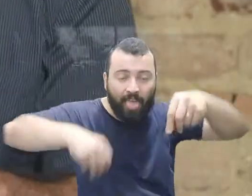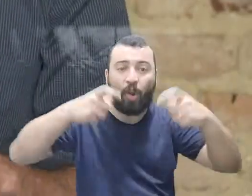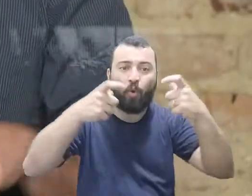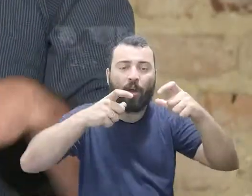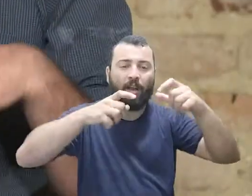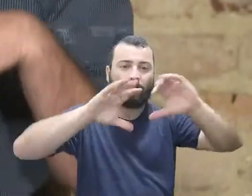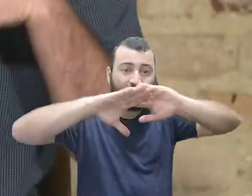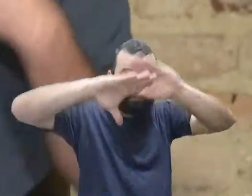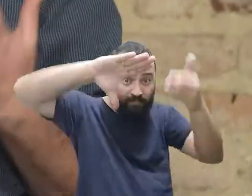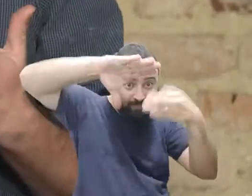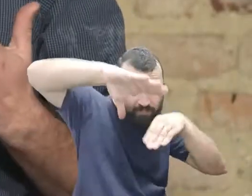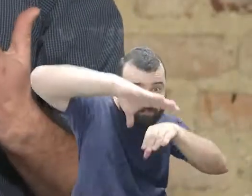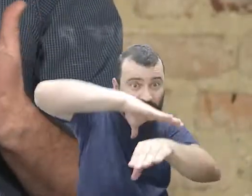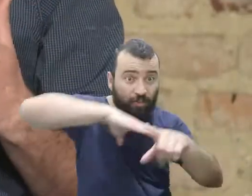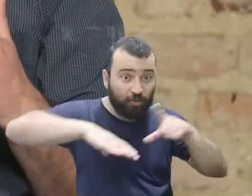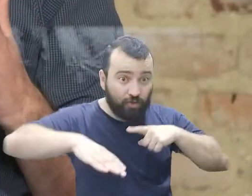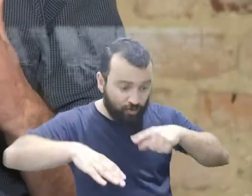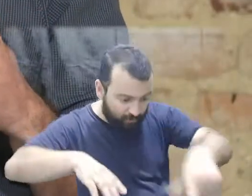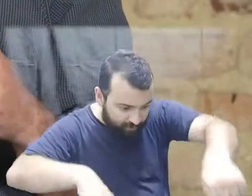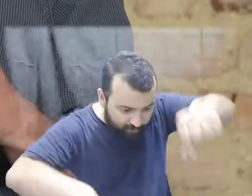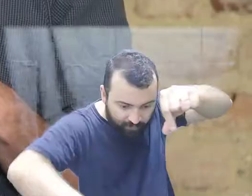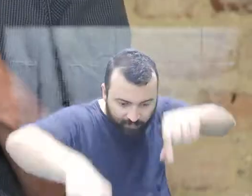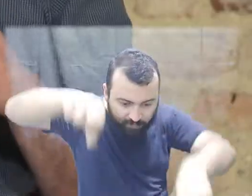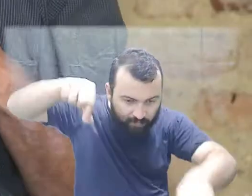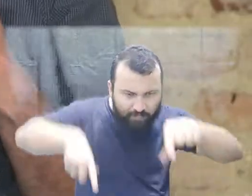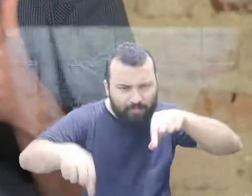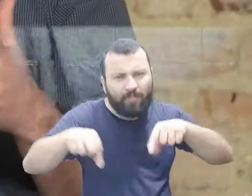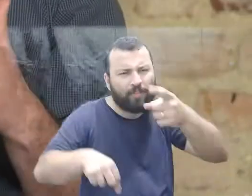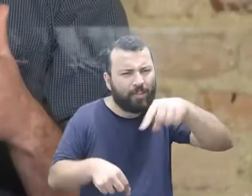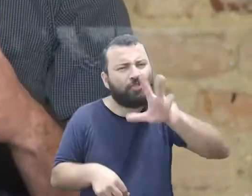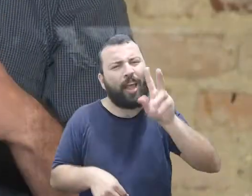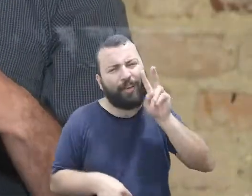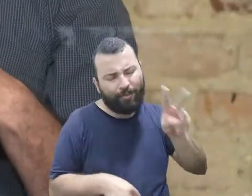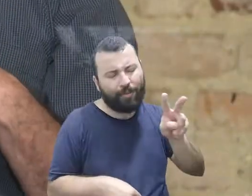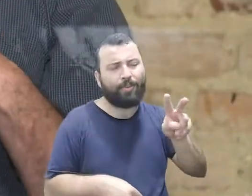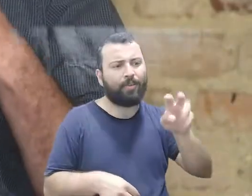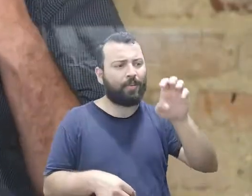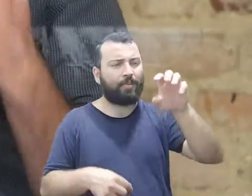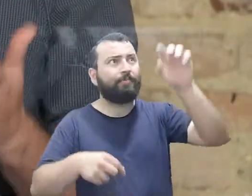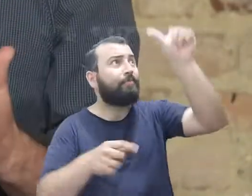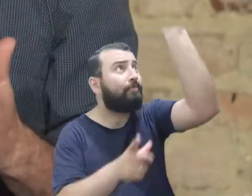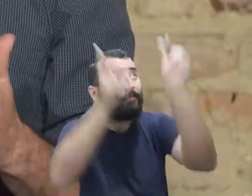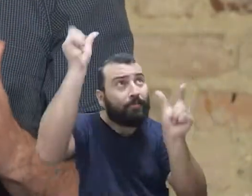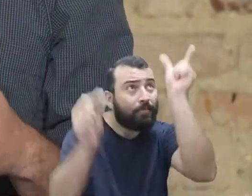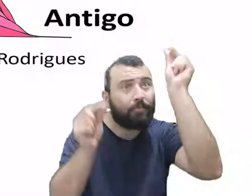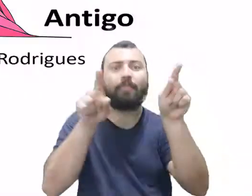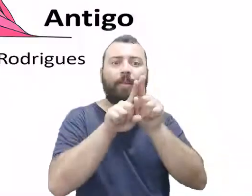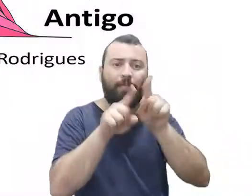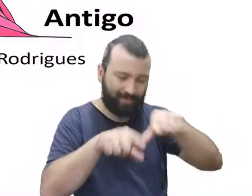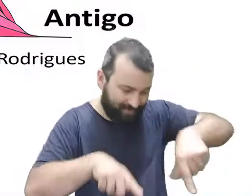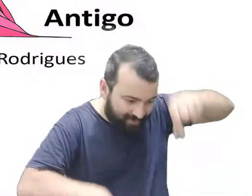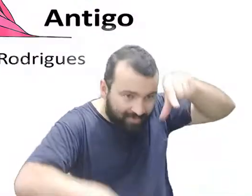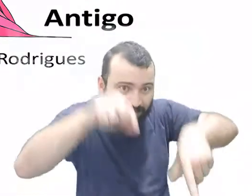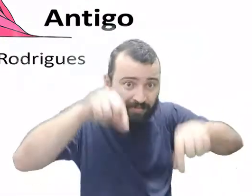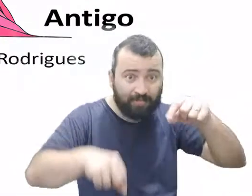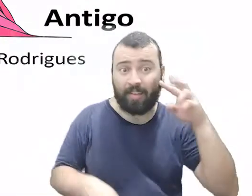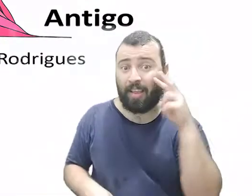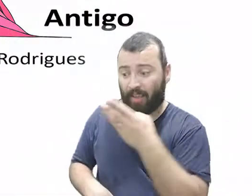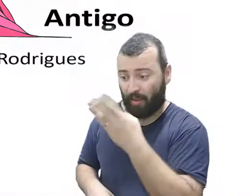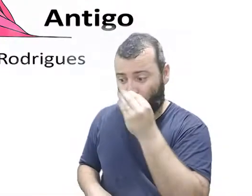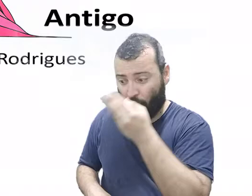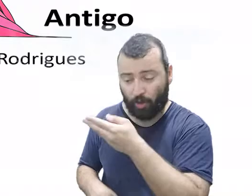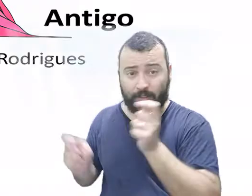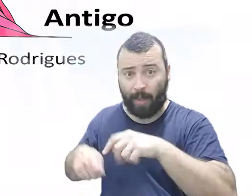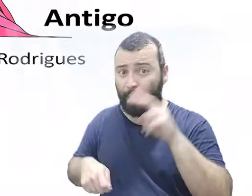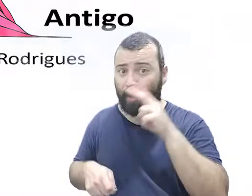caverna, também chamados de espelhotemas. Todo mundo já deve ter ouvido falar sobre estalactites e estalagmites. Nessa imagem aqui nós conseguimos